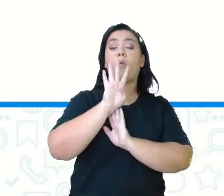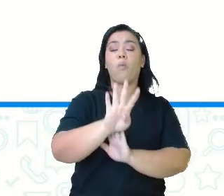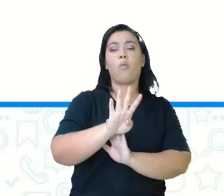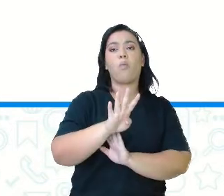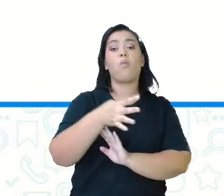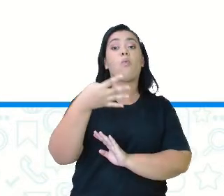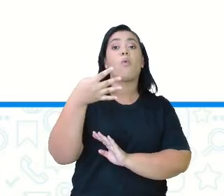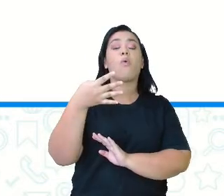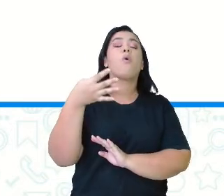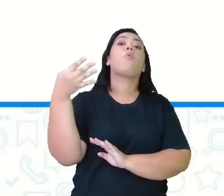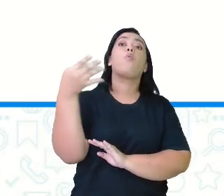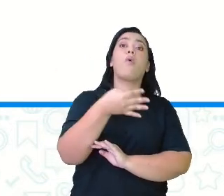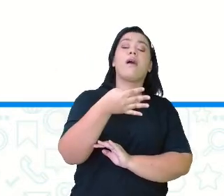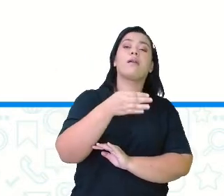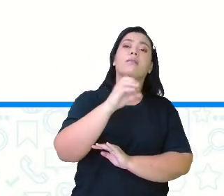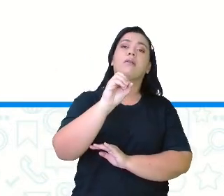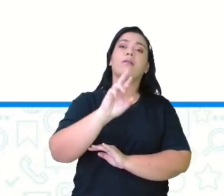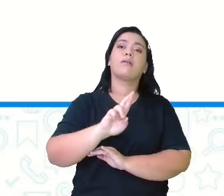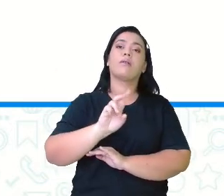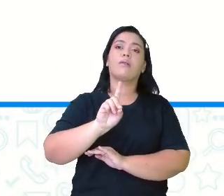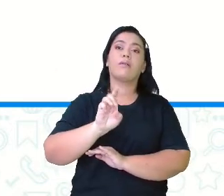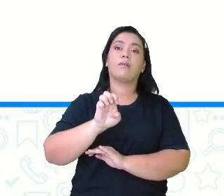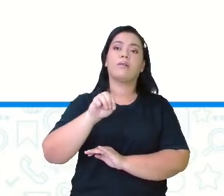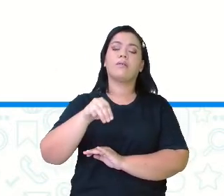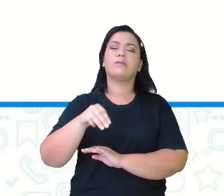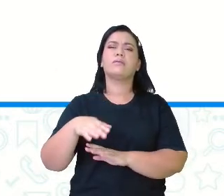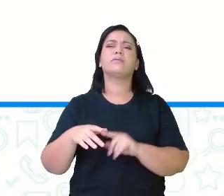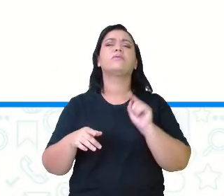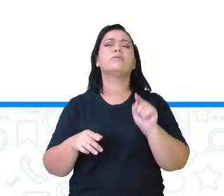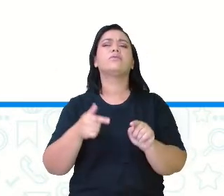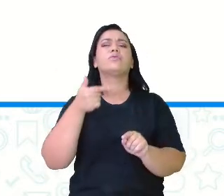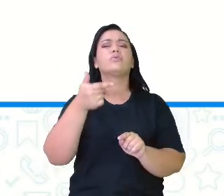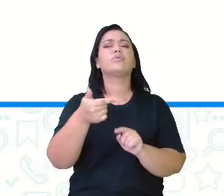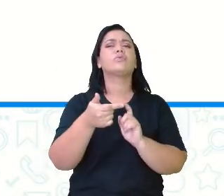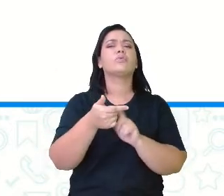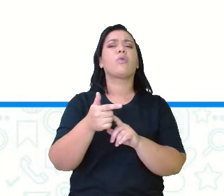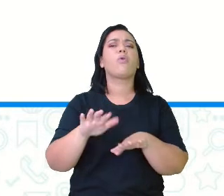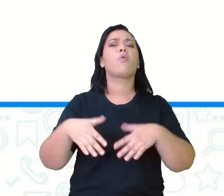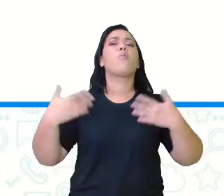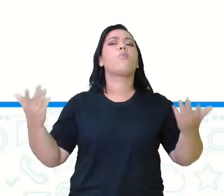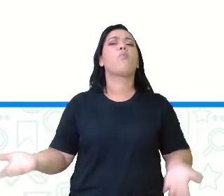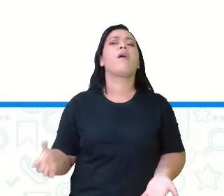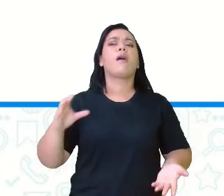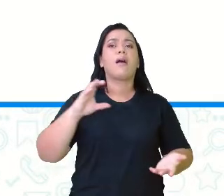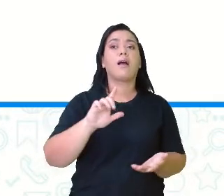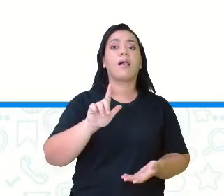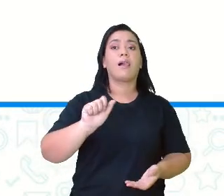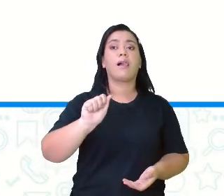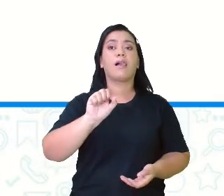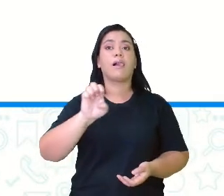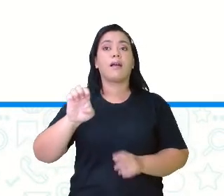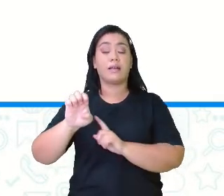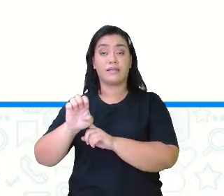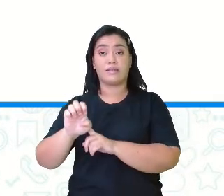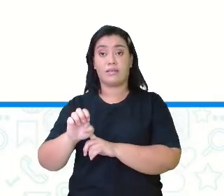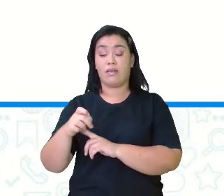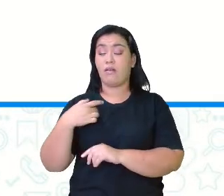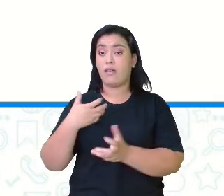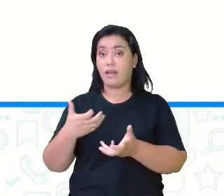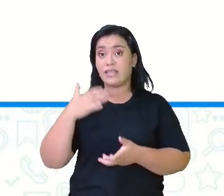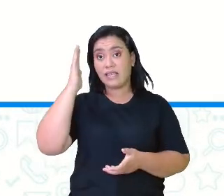número 2 da quarta ordem. Está em que classe? Eu quero o nome da classe